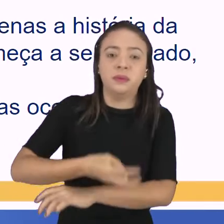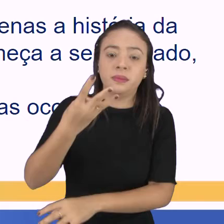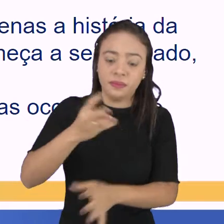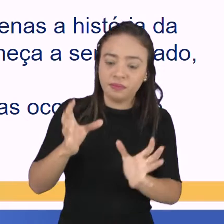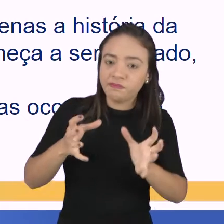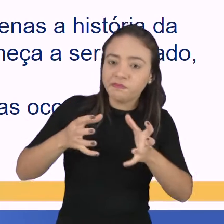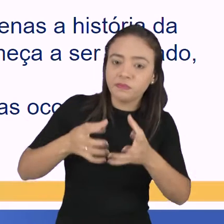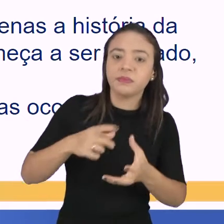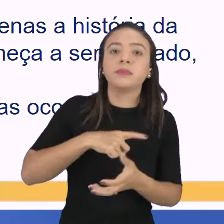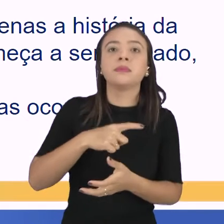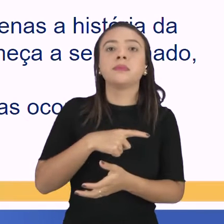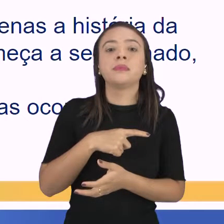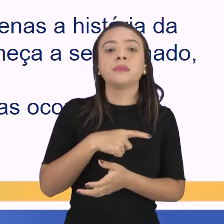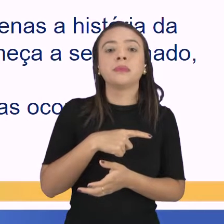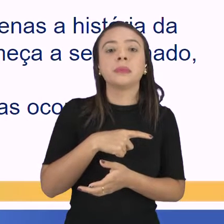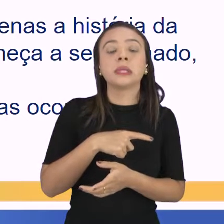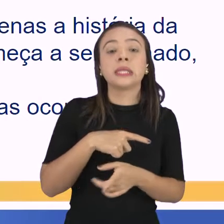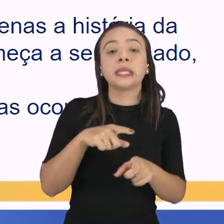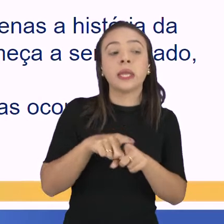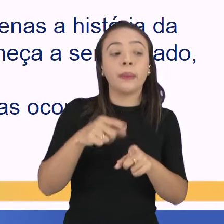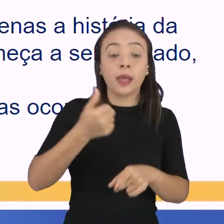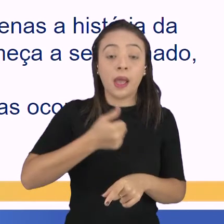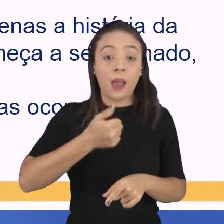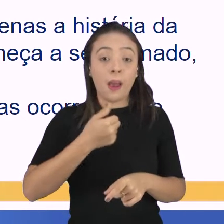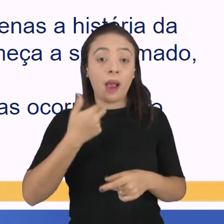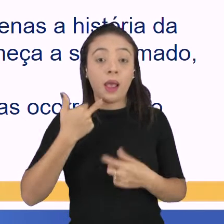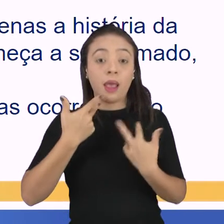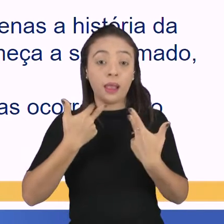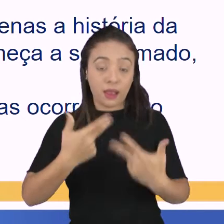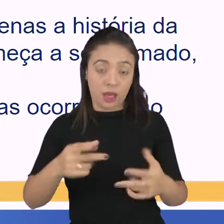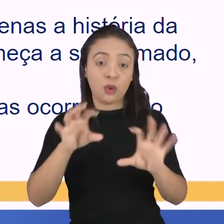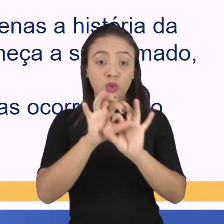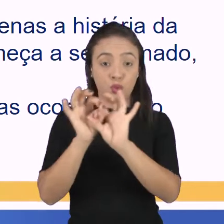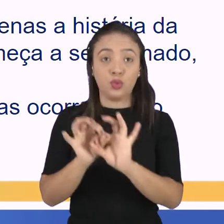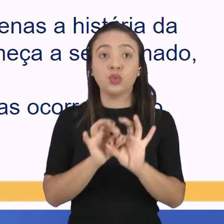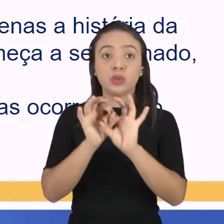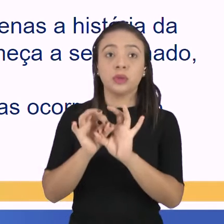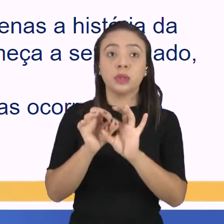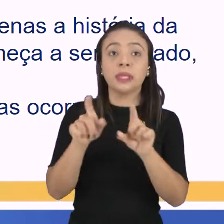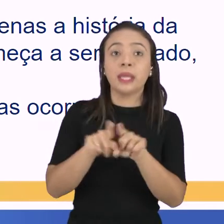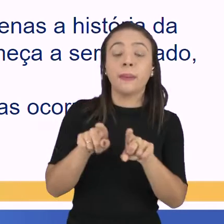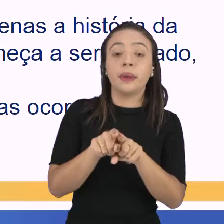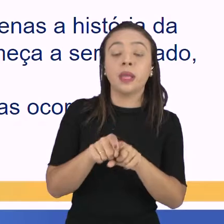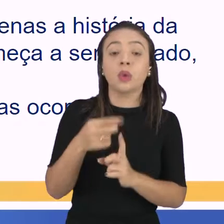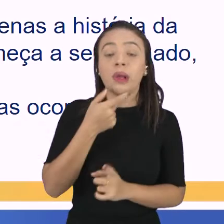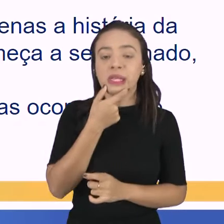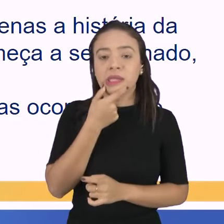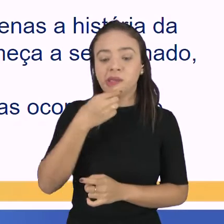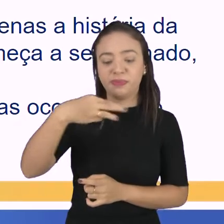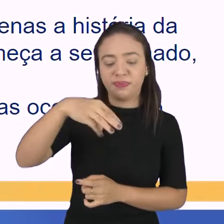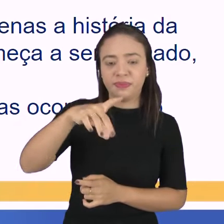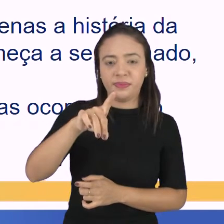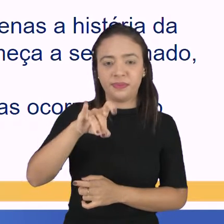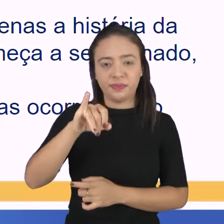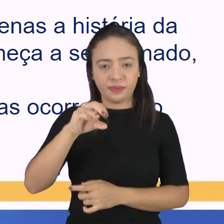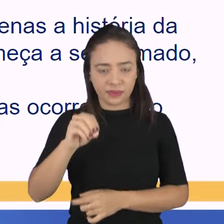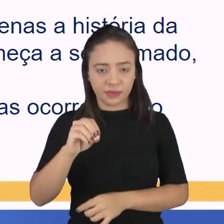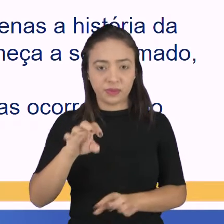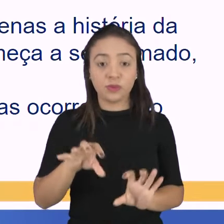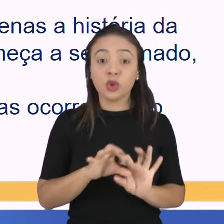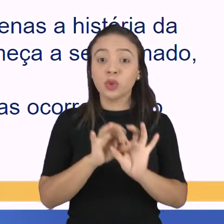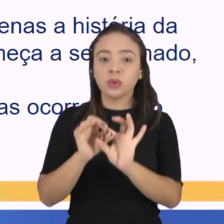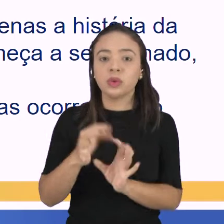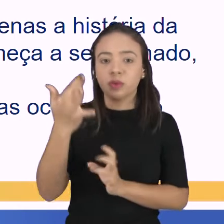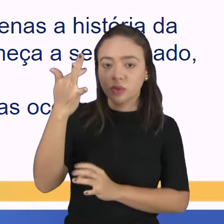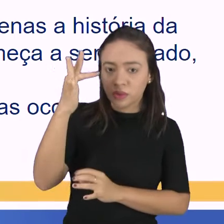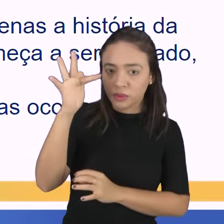houve aquela junção das primeiras línguas, que era o celta e o proto-germânico, né? E lá no inglês médio, o grande marco foi a junção do